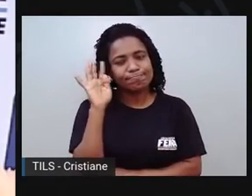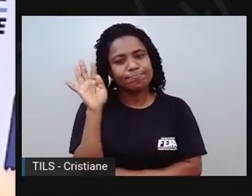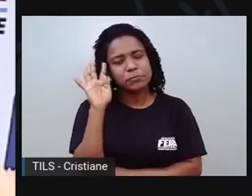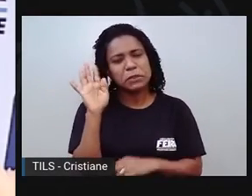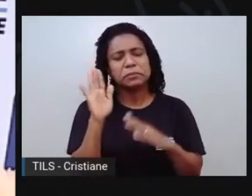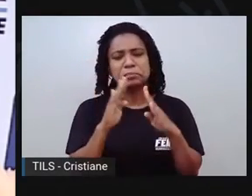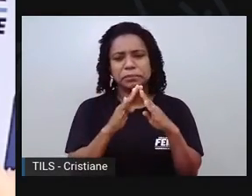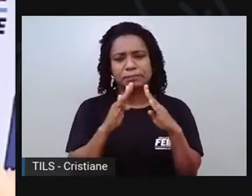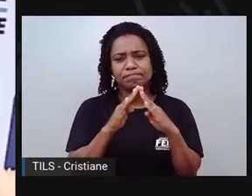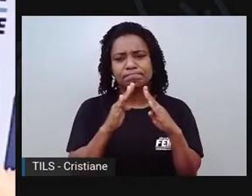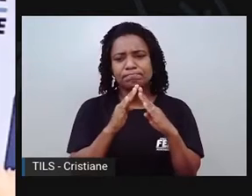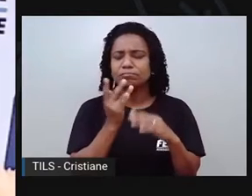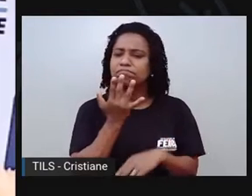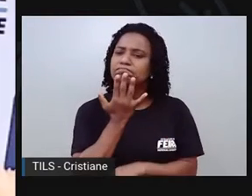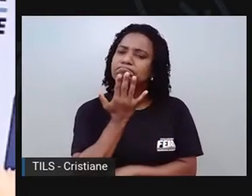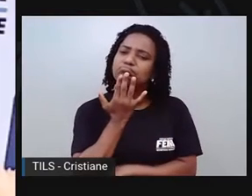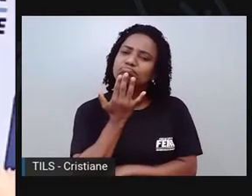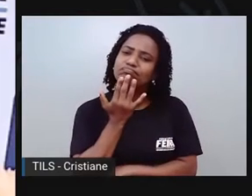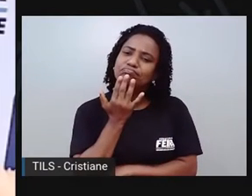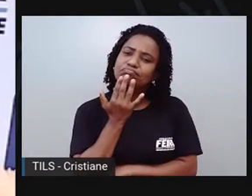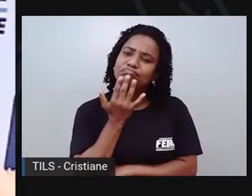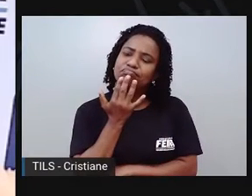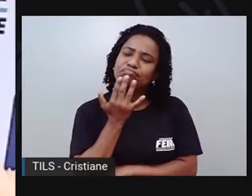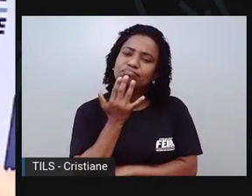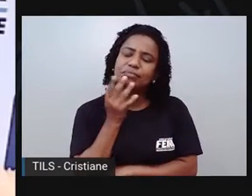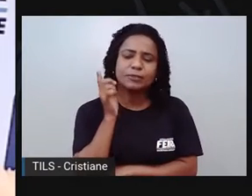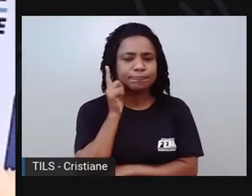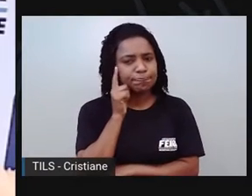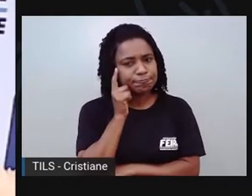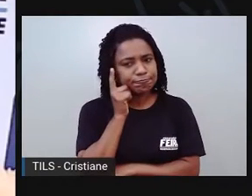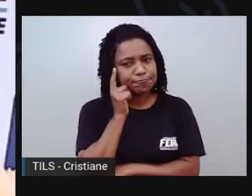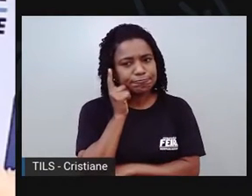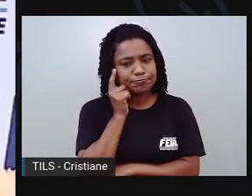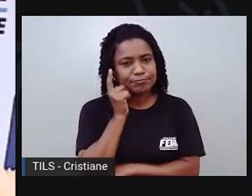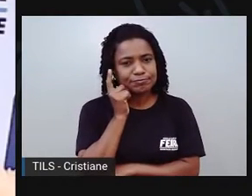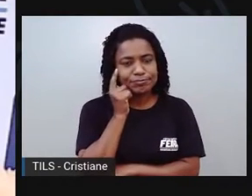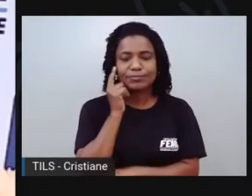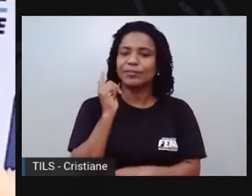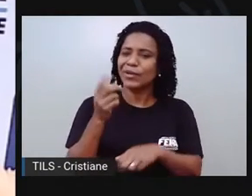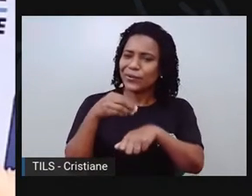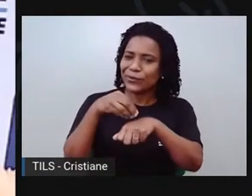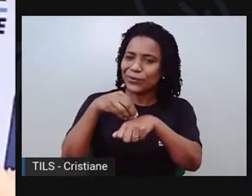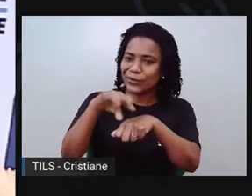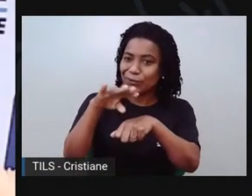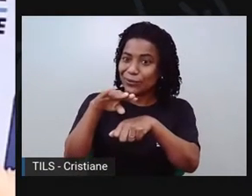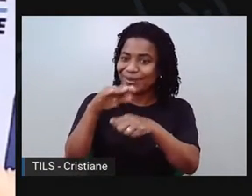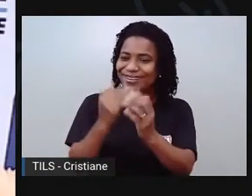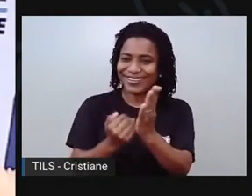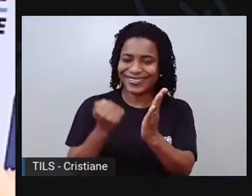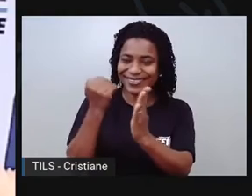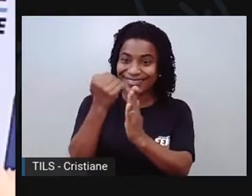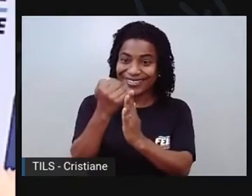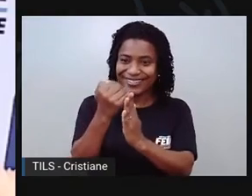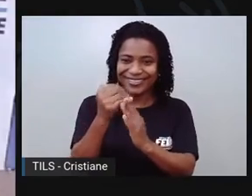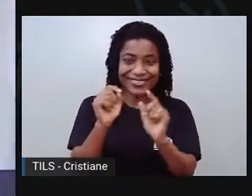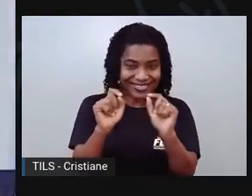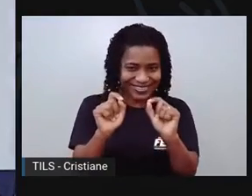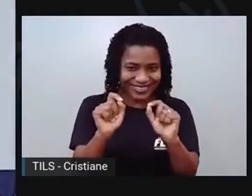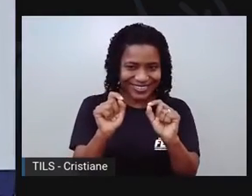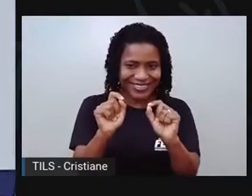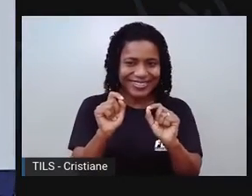pensando, o que mais que eu posso ensinar para a meninada sobre as flores? E aí, de